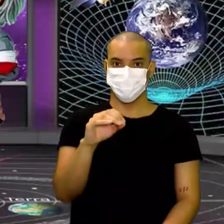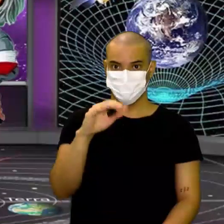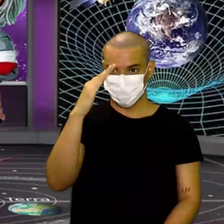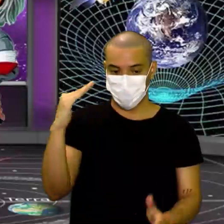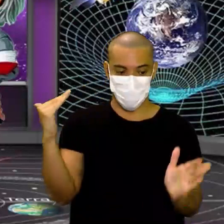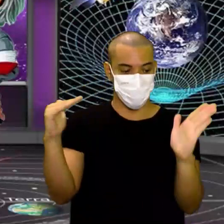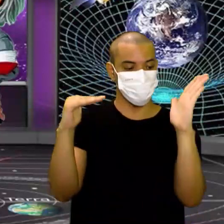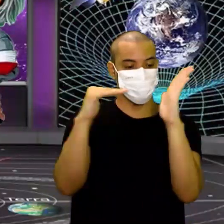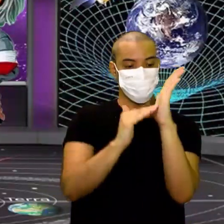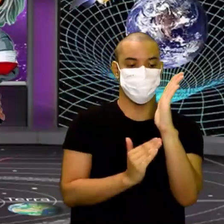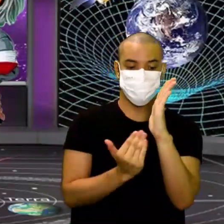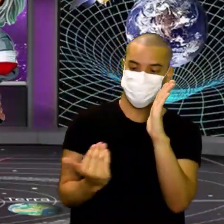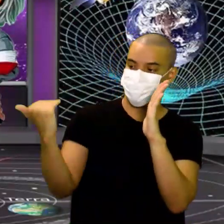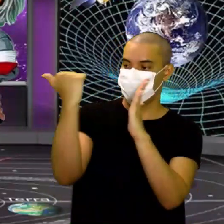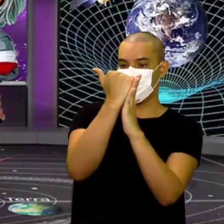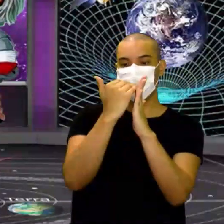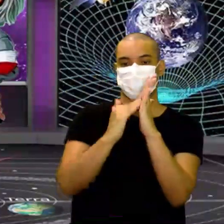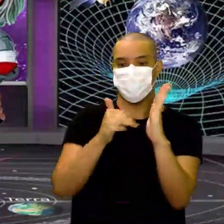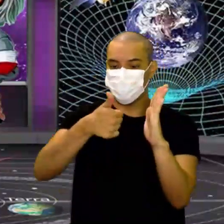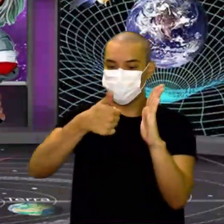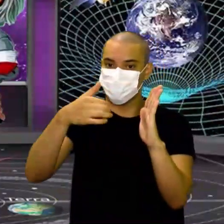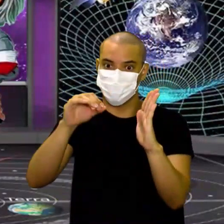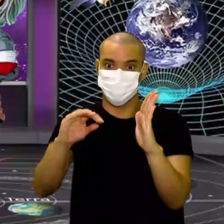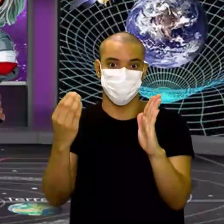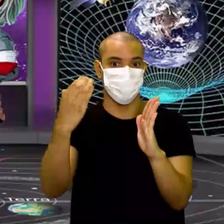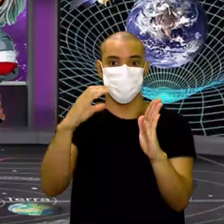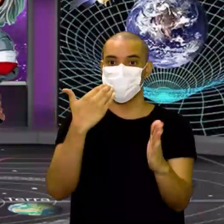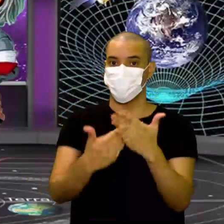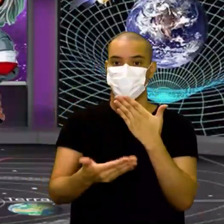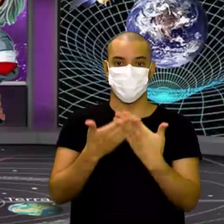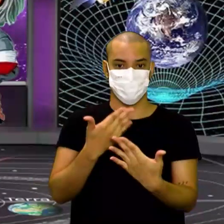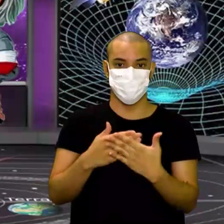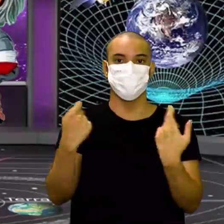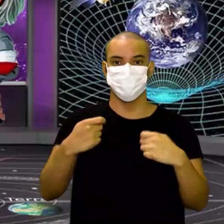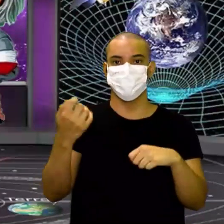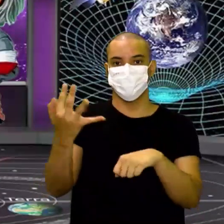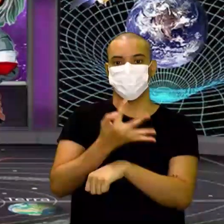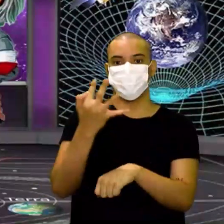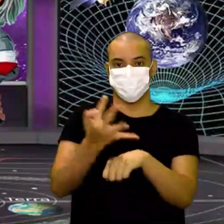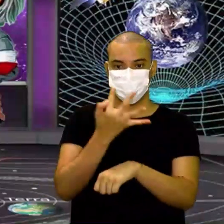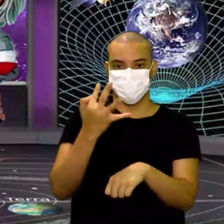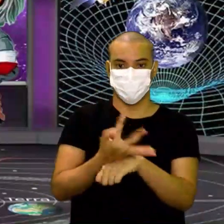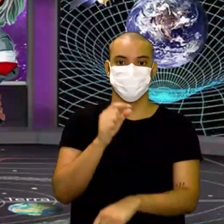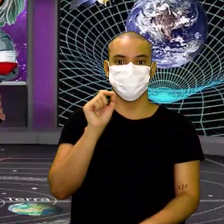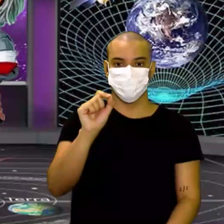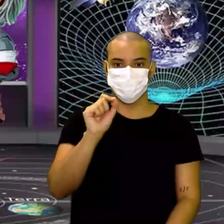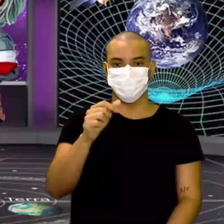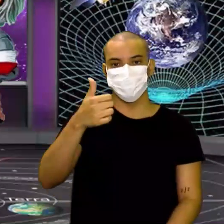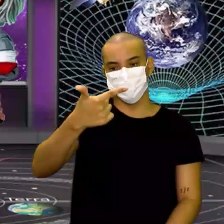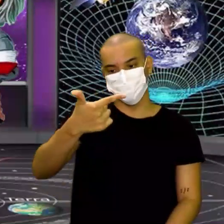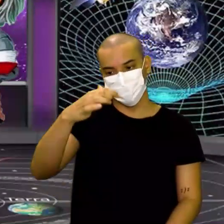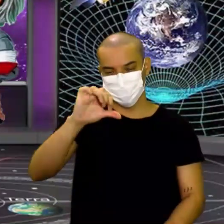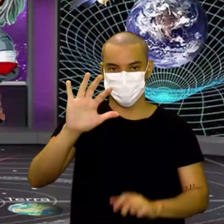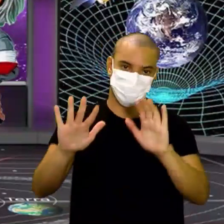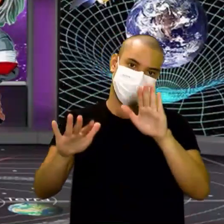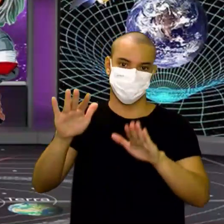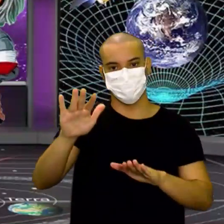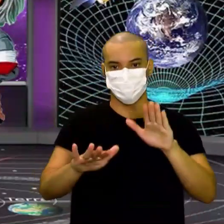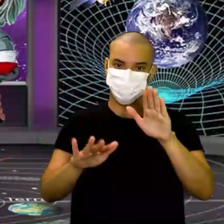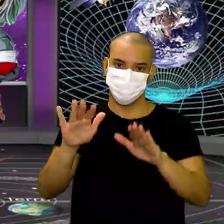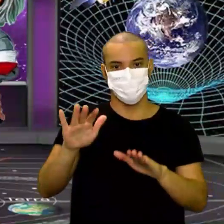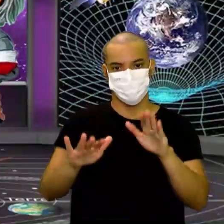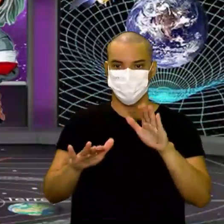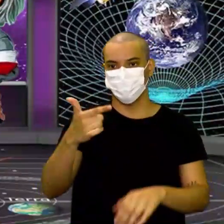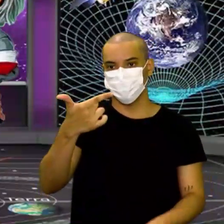é 110, ou seja, o fusível que eu colocar ali, ele tem que suportar, no mínimo, a corrente que vai passar, que nós vimos que